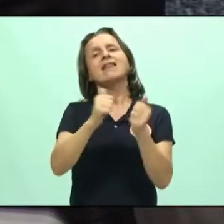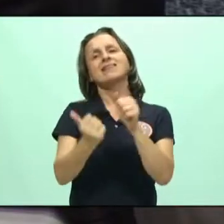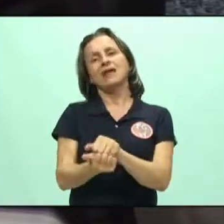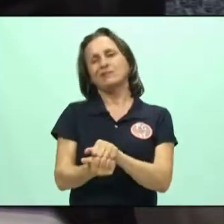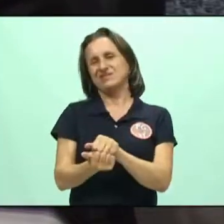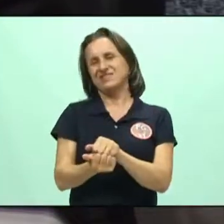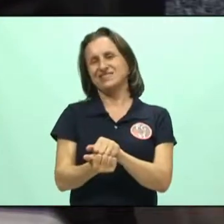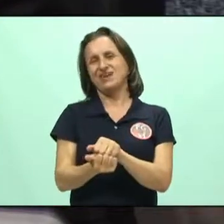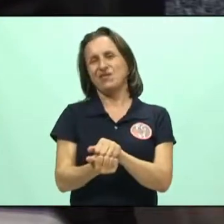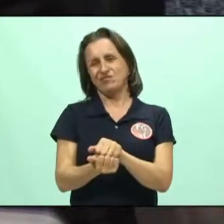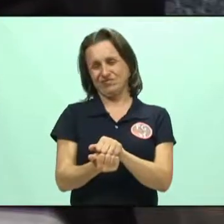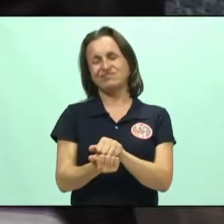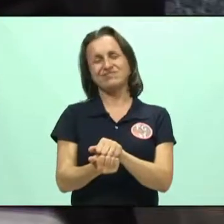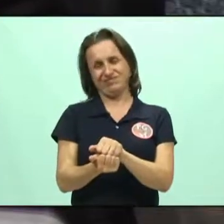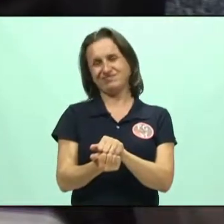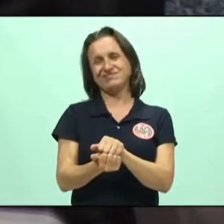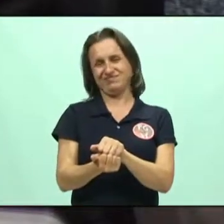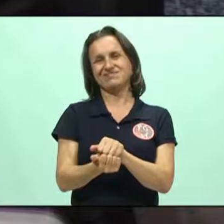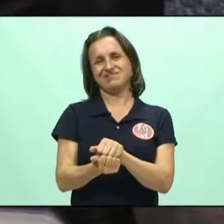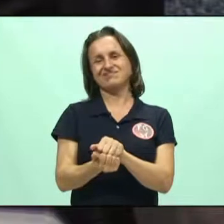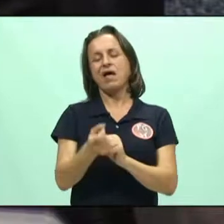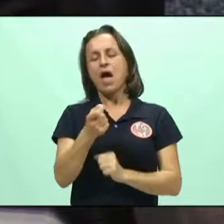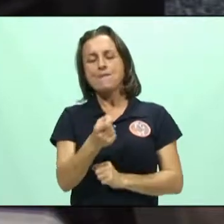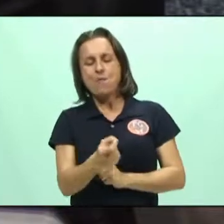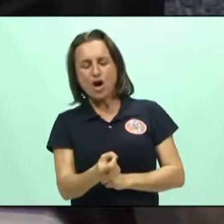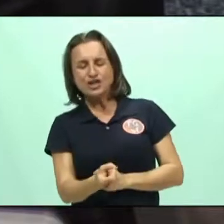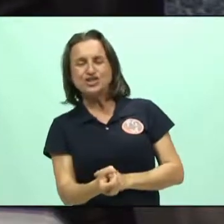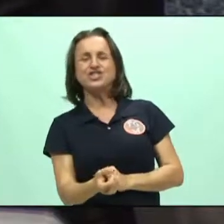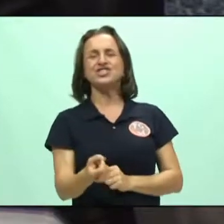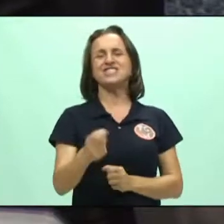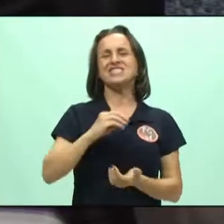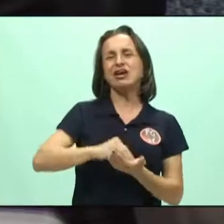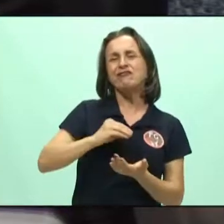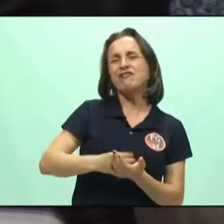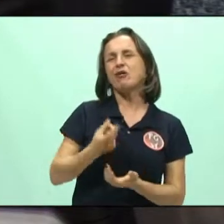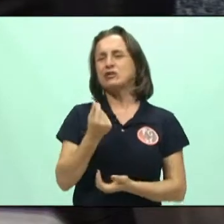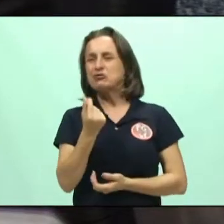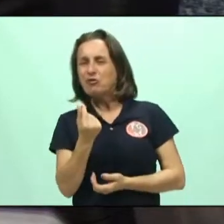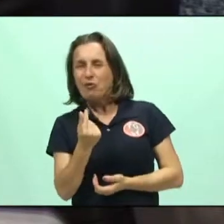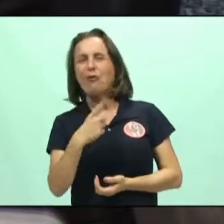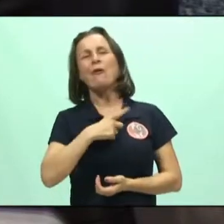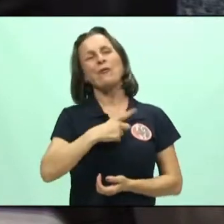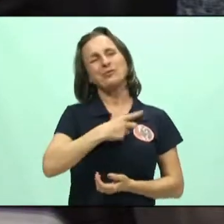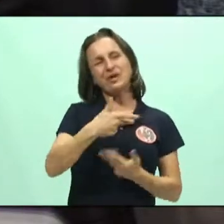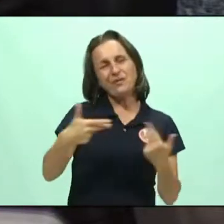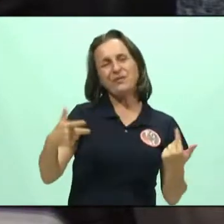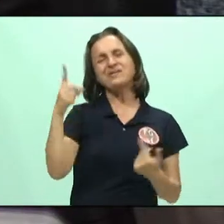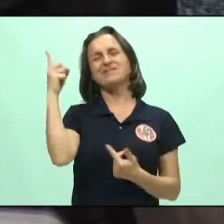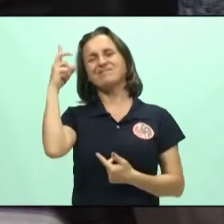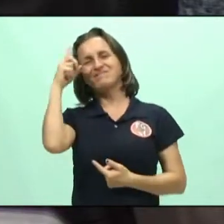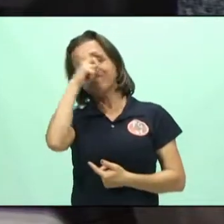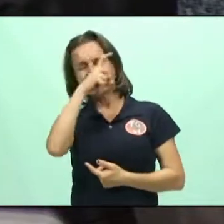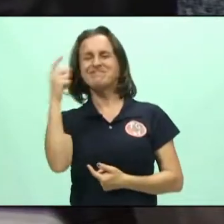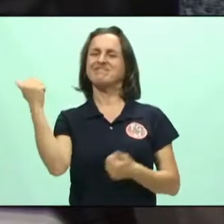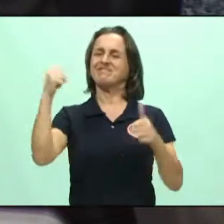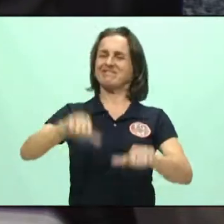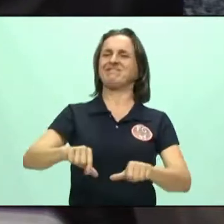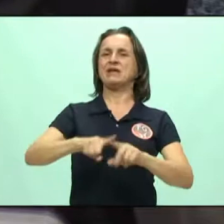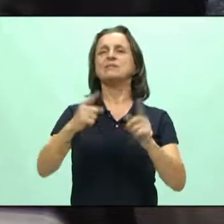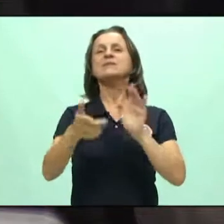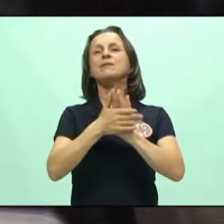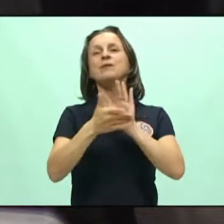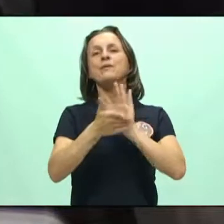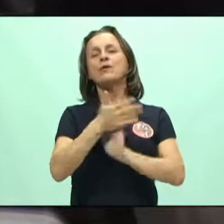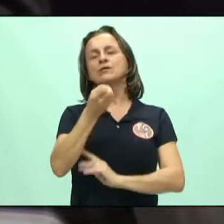morastone trouxe uma vez na questão das moedinhas né pessoal não tem troco e tal então tem muitas coisas para que nós possamos propor para o